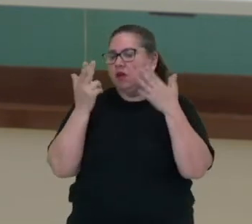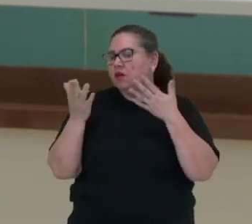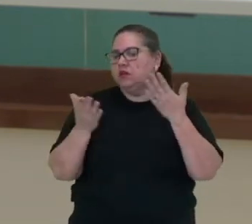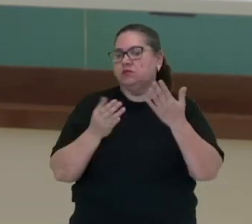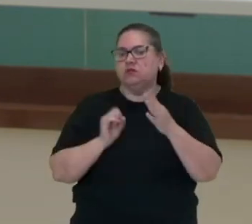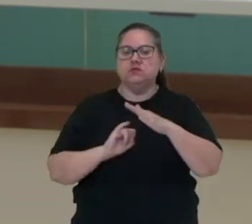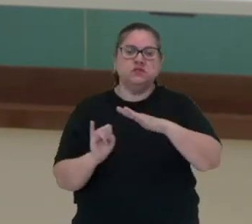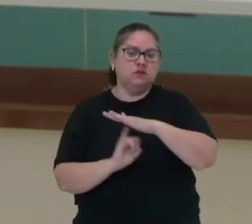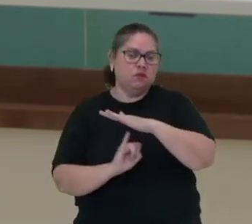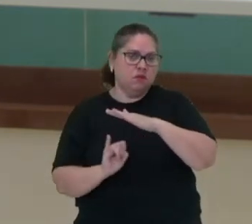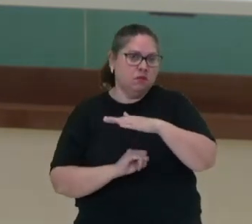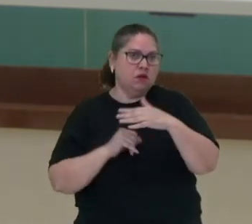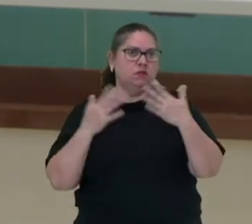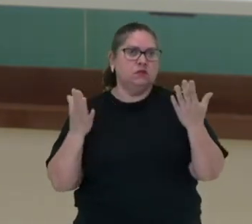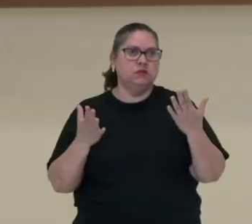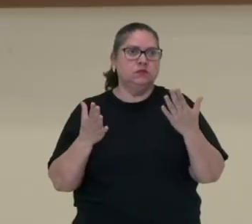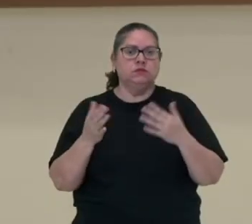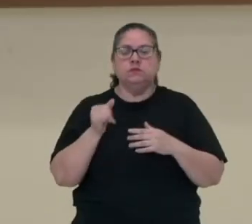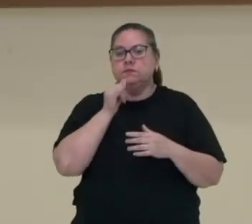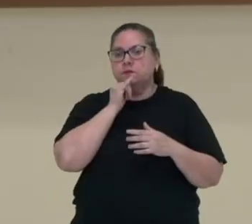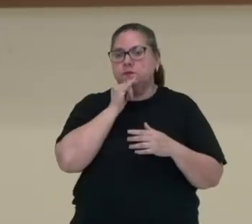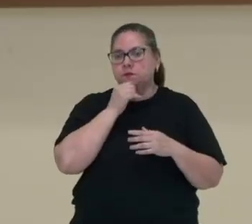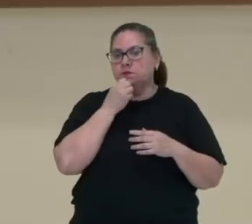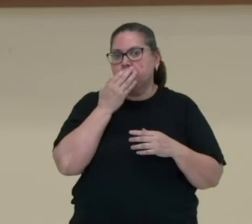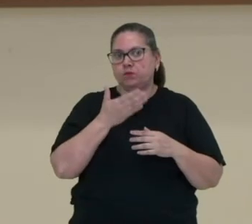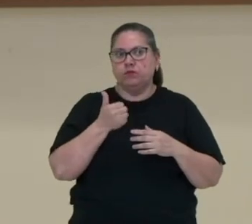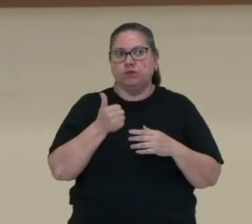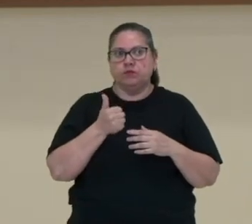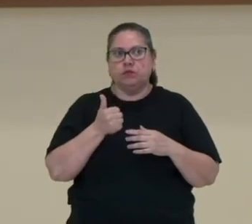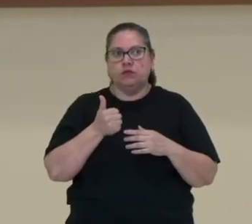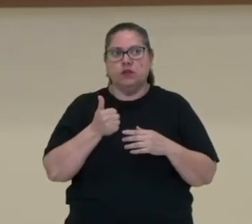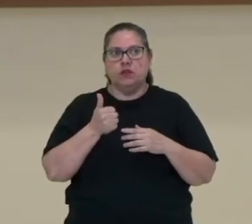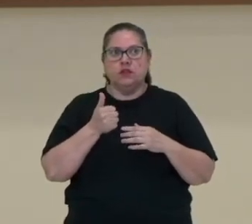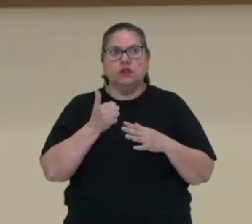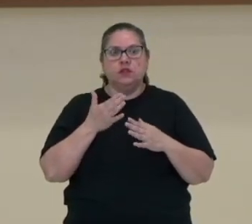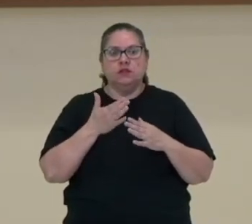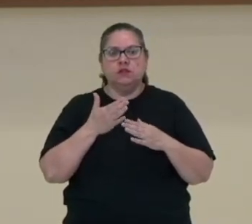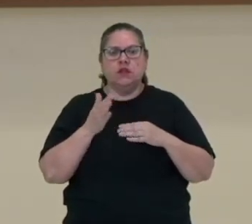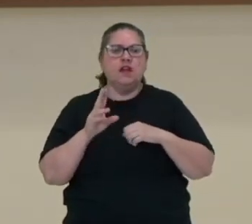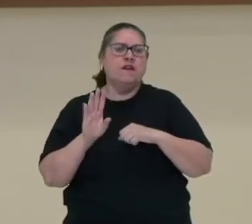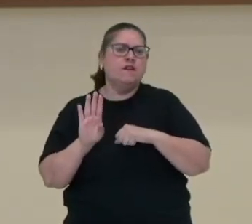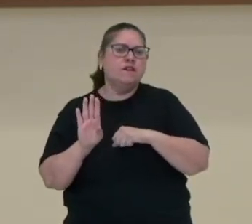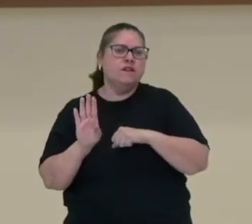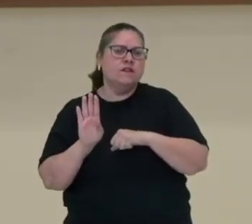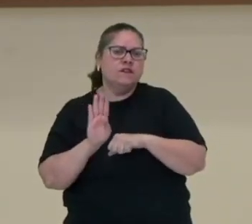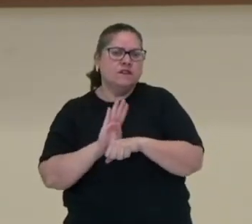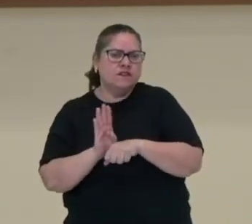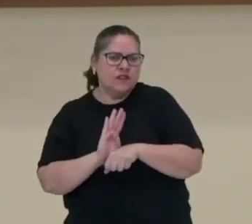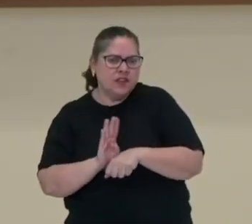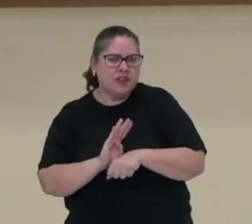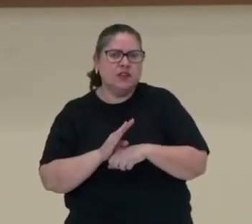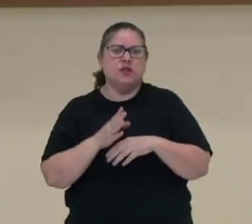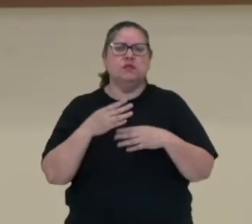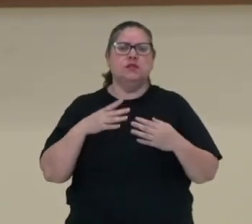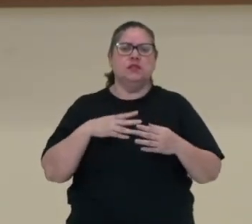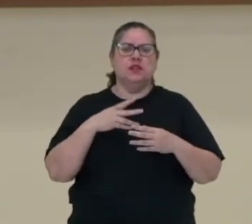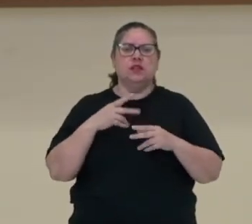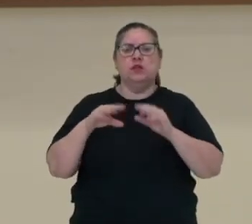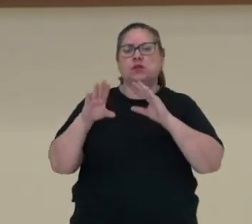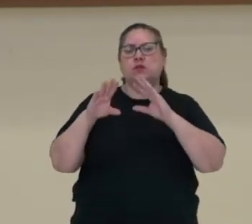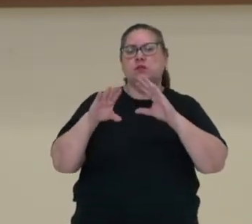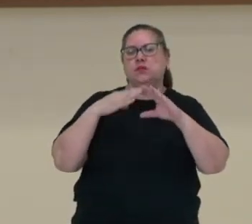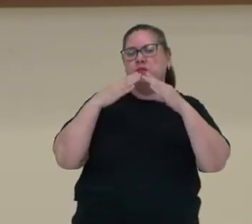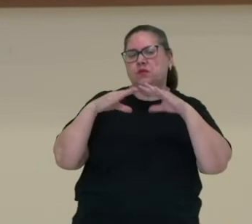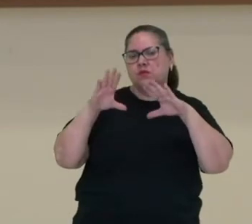informal. Um exemplo bom são esses roteiros de filmes, séries que tem um grande musical e a